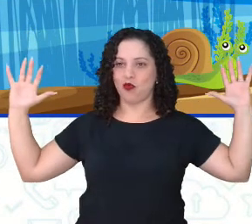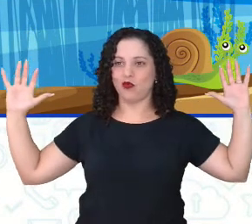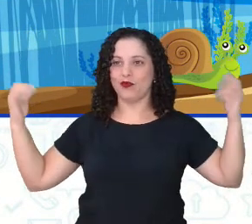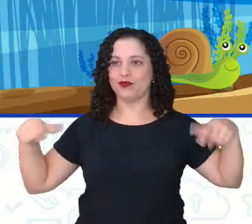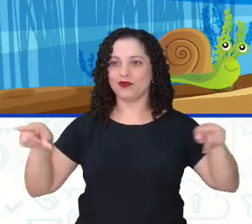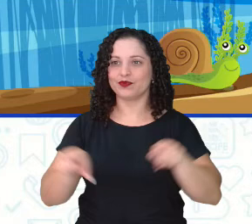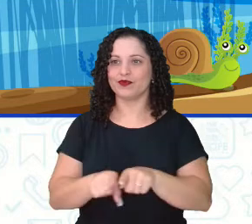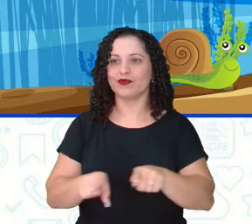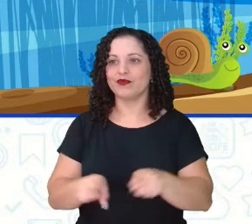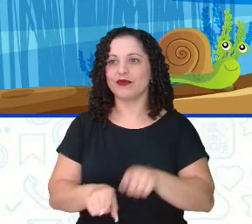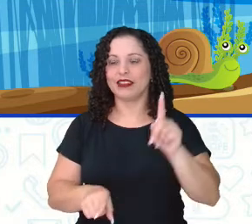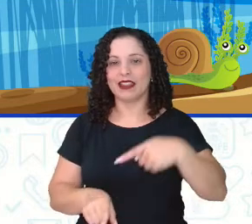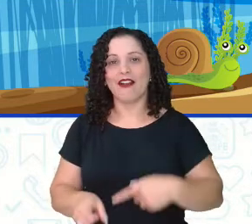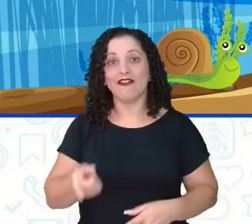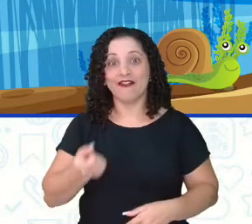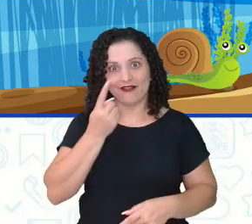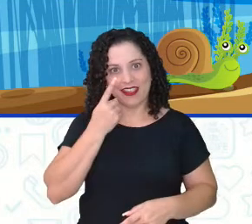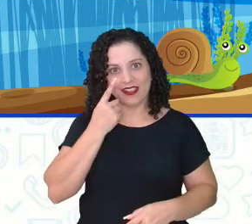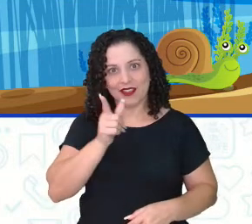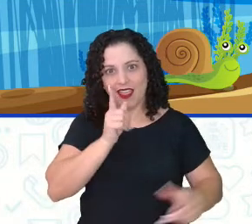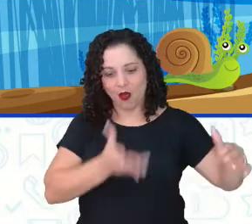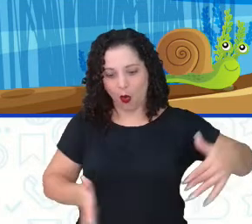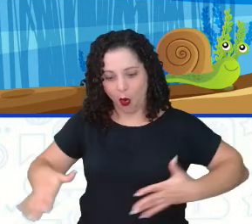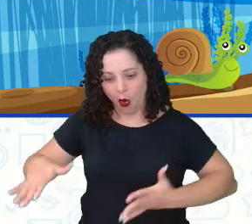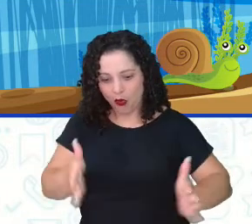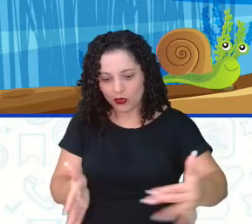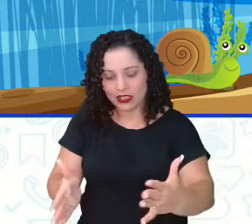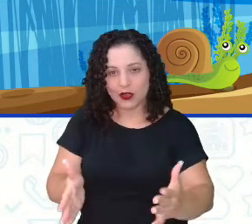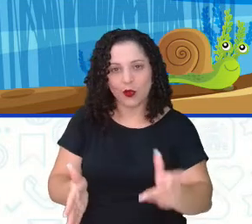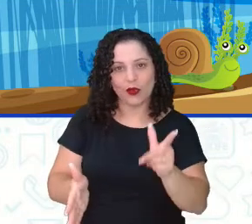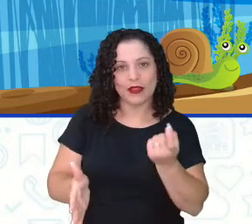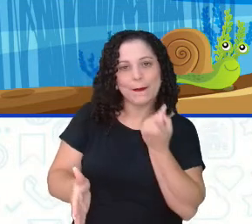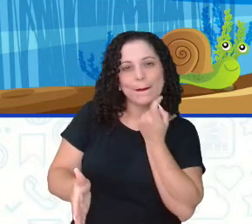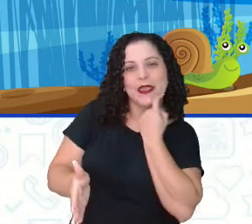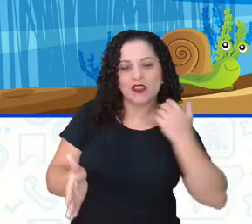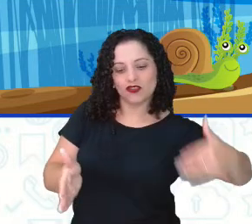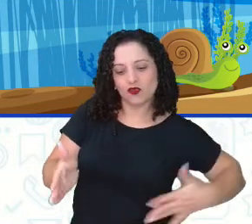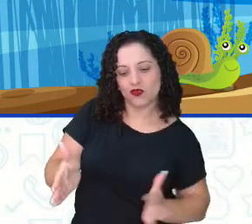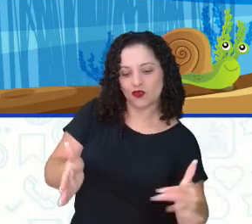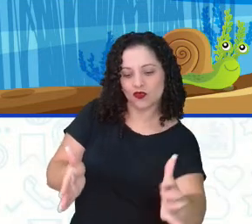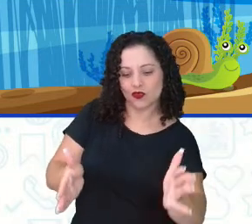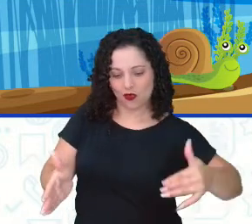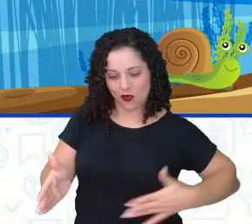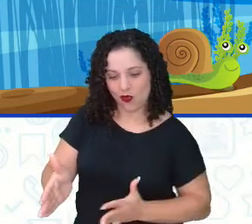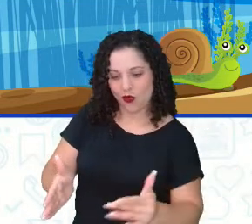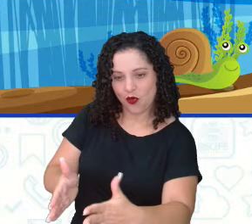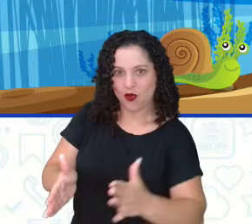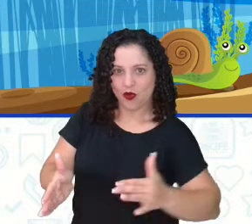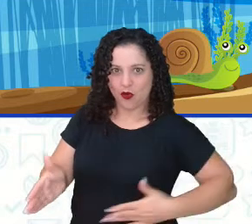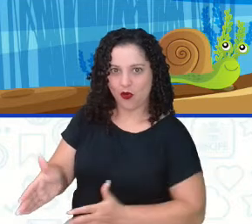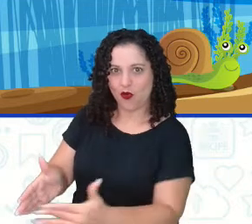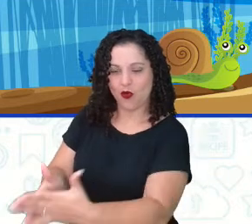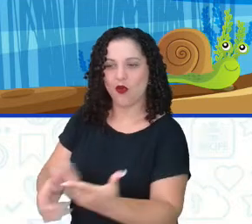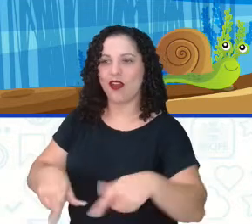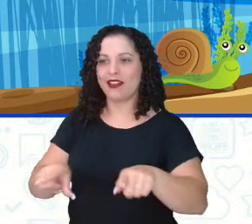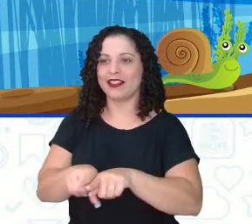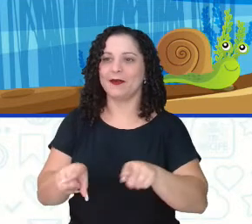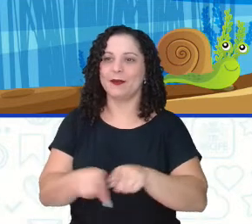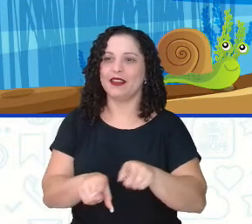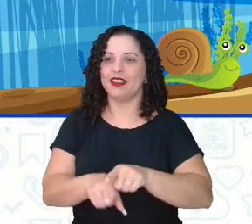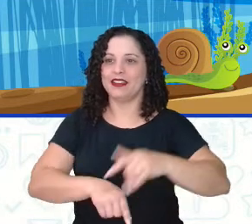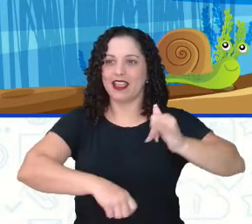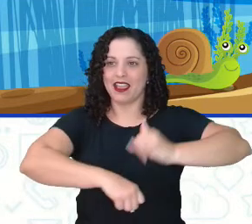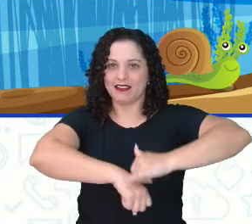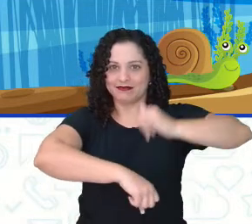aí a questão de peixes, né? Estamos vendo outros seres vivos, né? Um molusco, no caso aqui